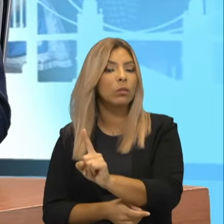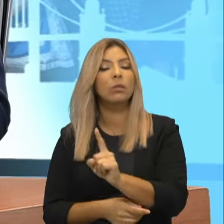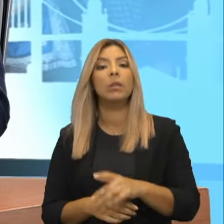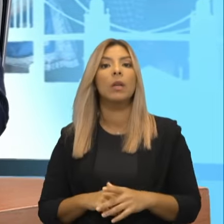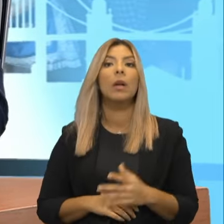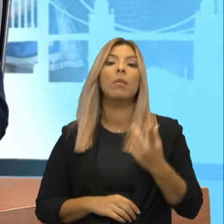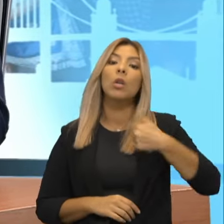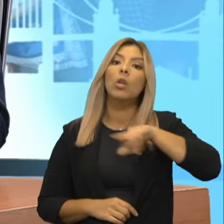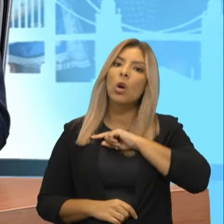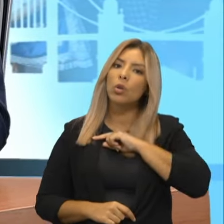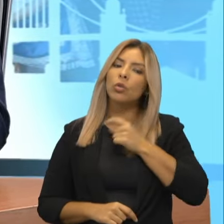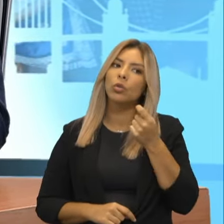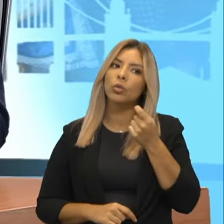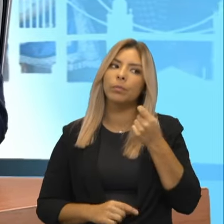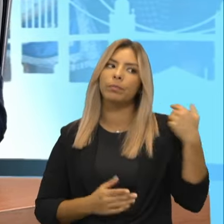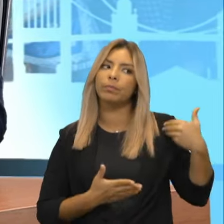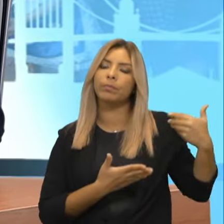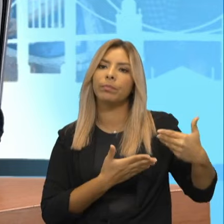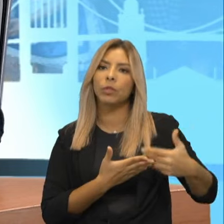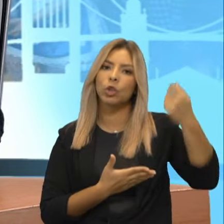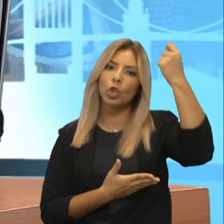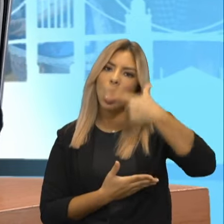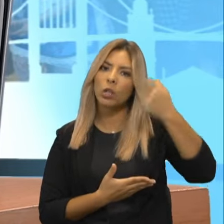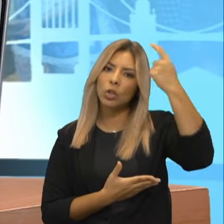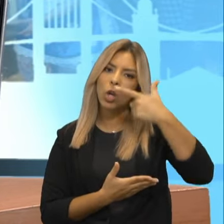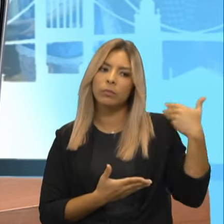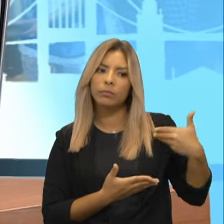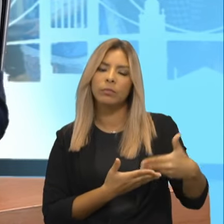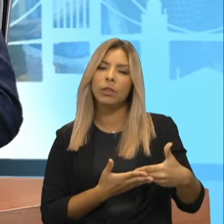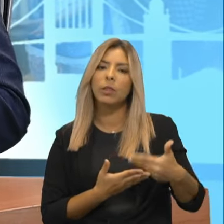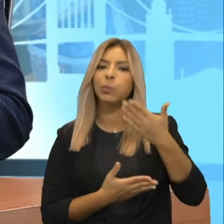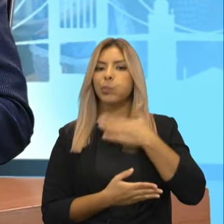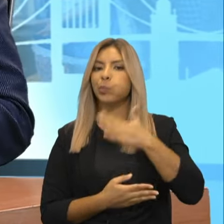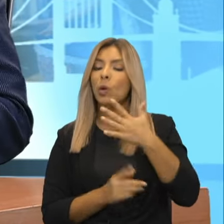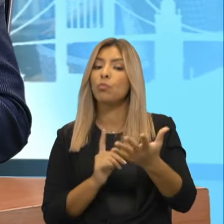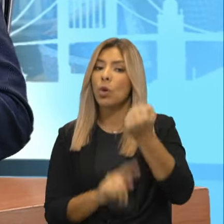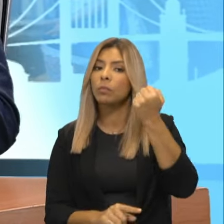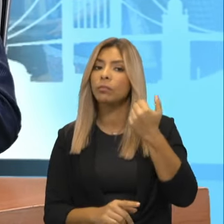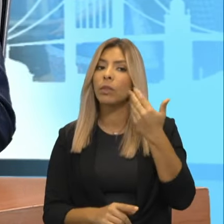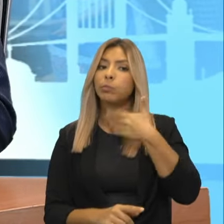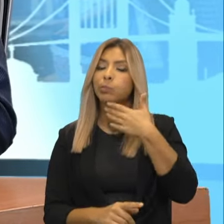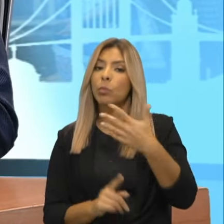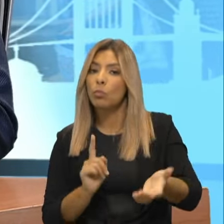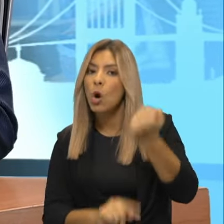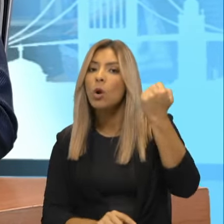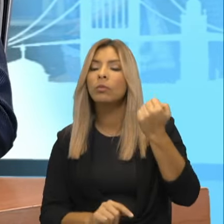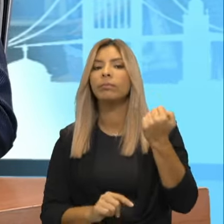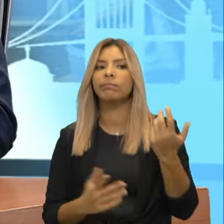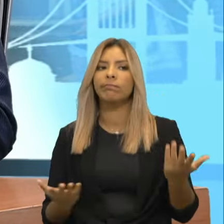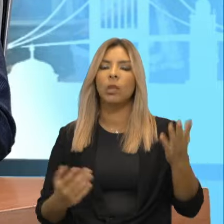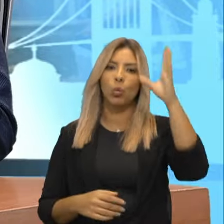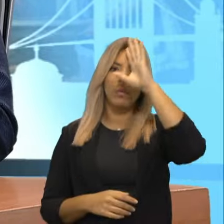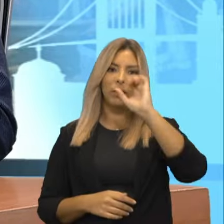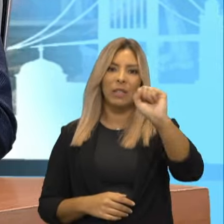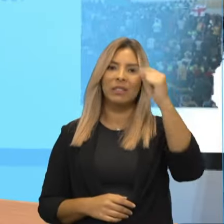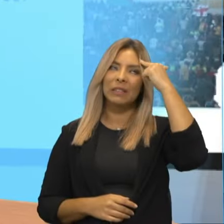temos também um histórico de alguma estratégia que resulta. Obviamente que este governo, por exemplo, estará a pensar eventualmente